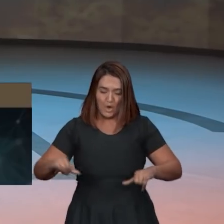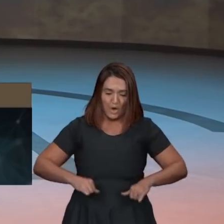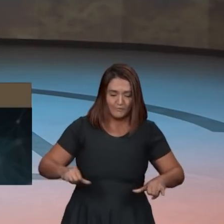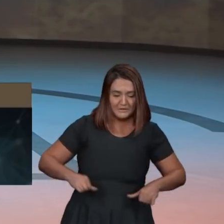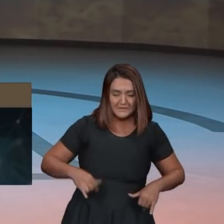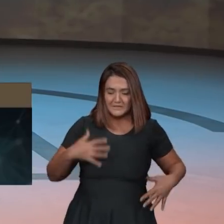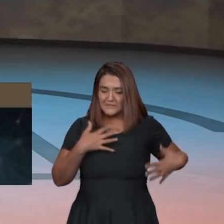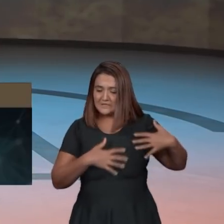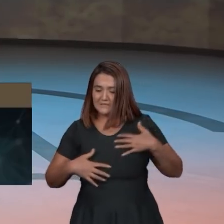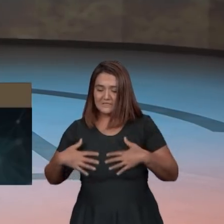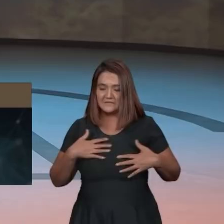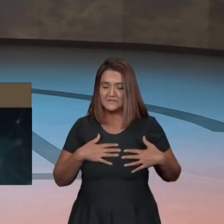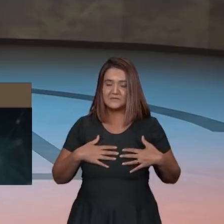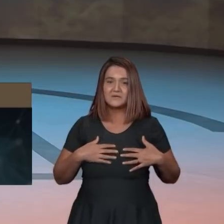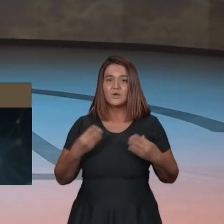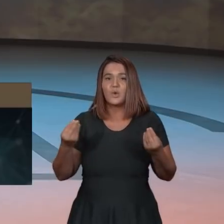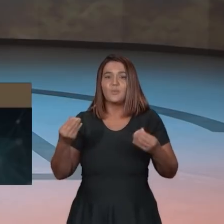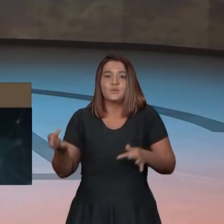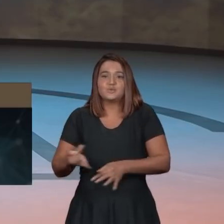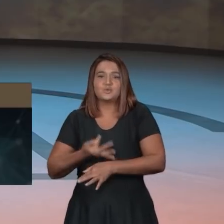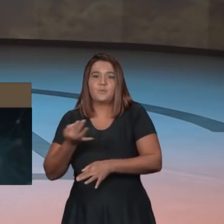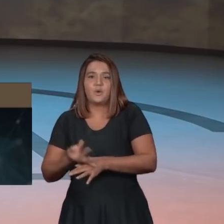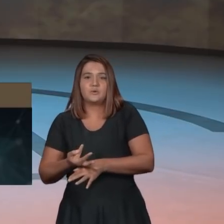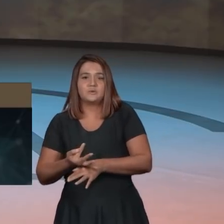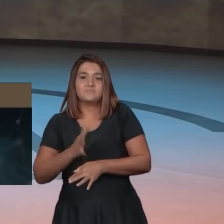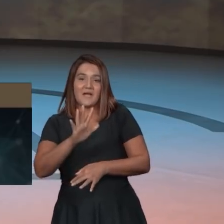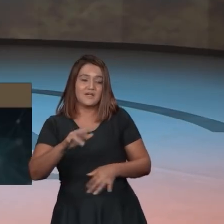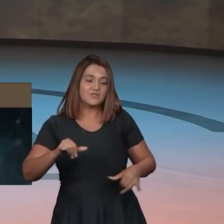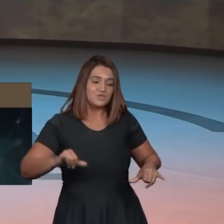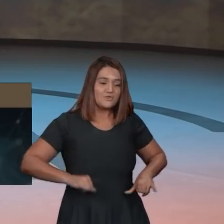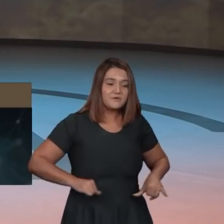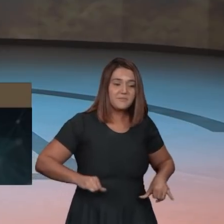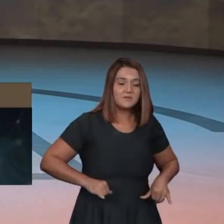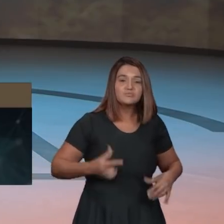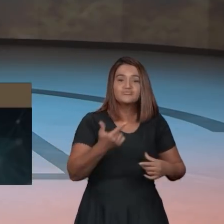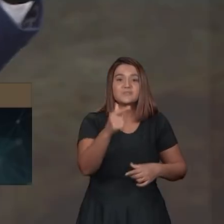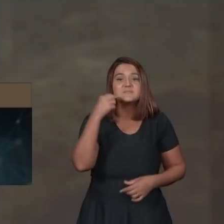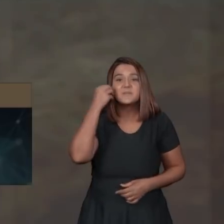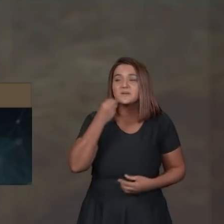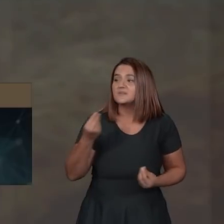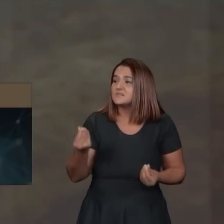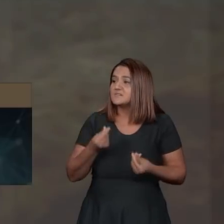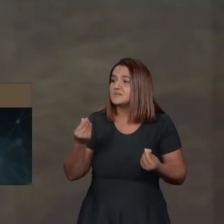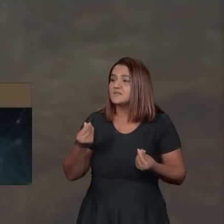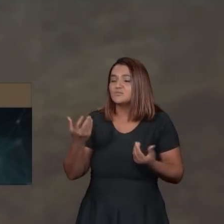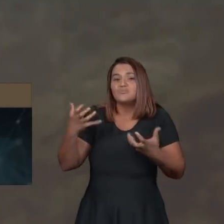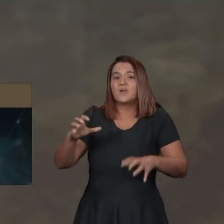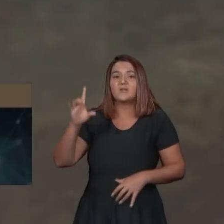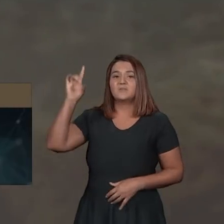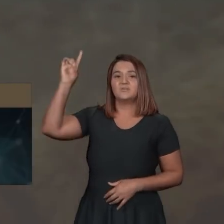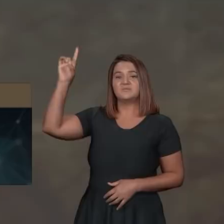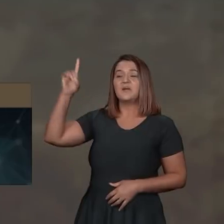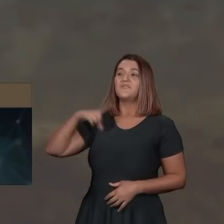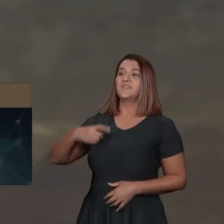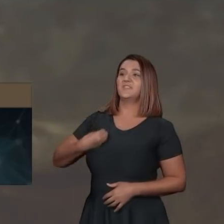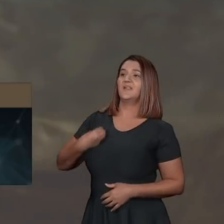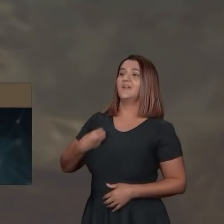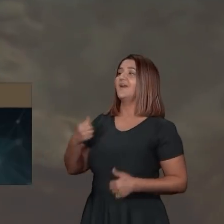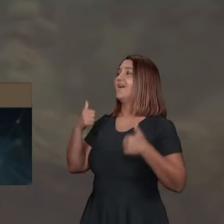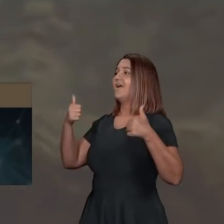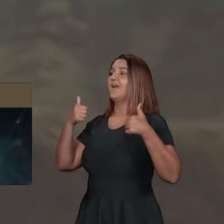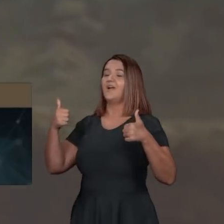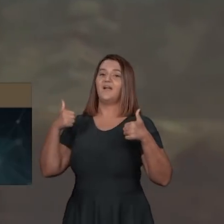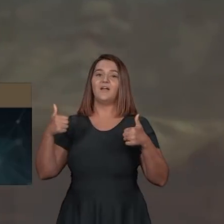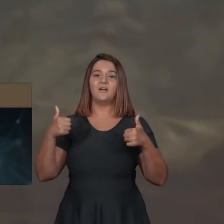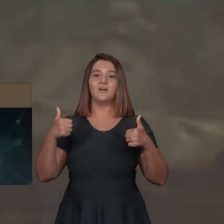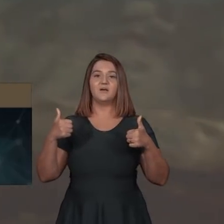se eu sofrer de menos, eu não sei quão mal é o mal e não desejarei me livrar dele. E teve uma vez na minha vida, várias vezes em que eu sofri